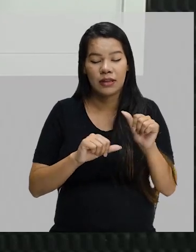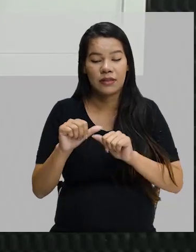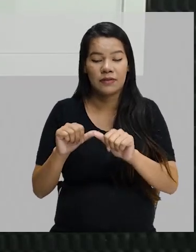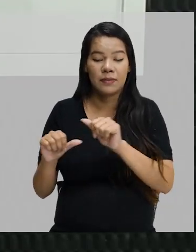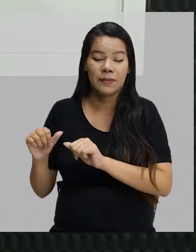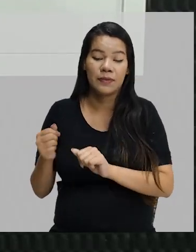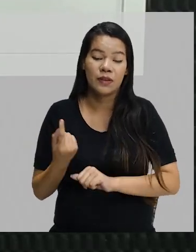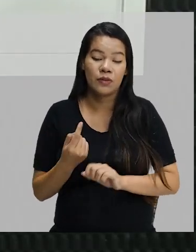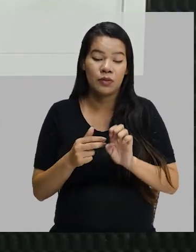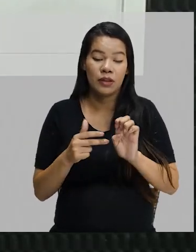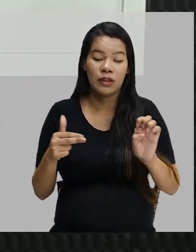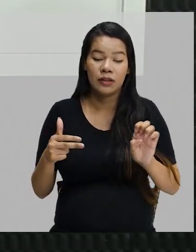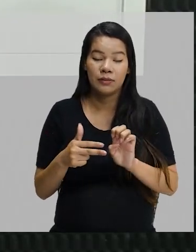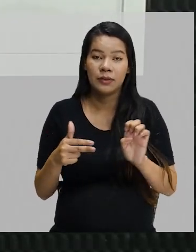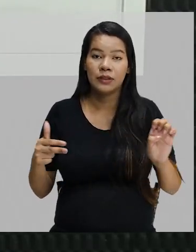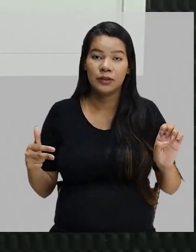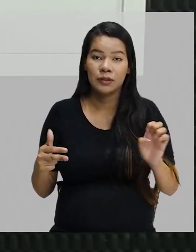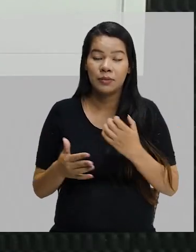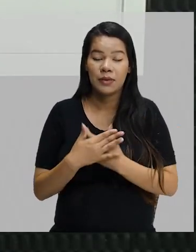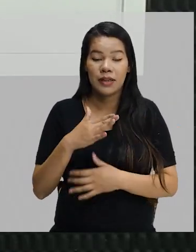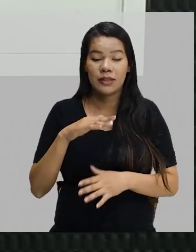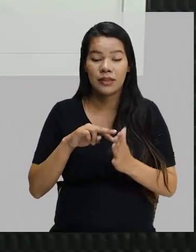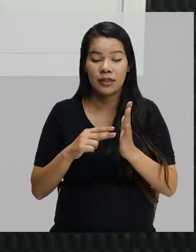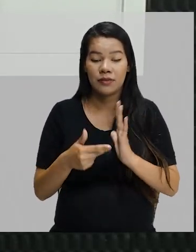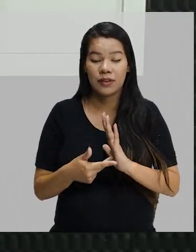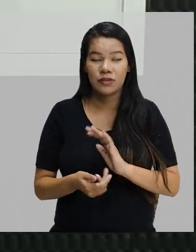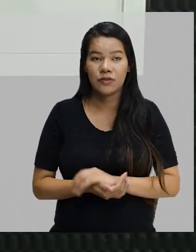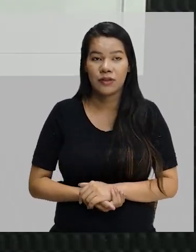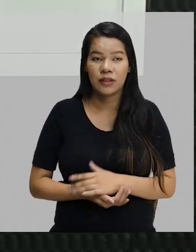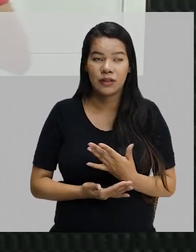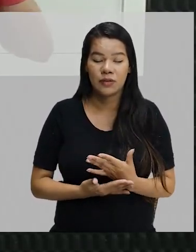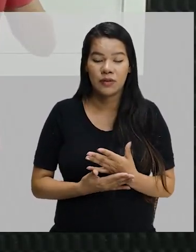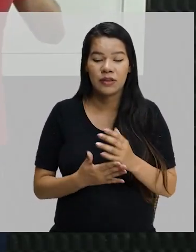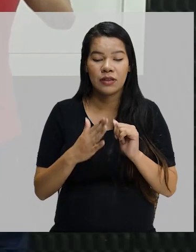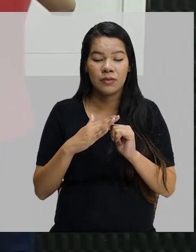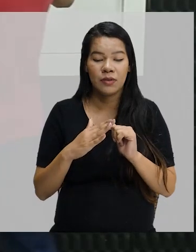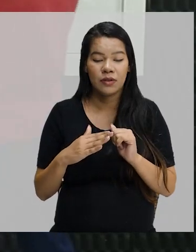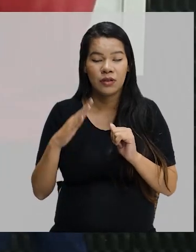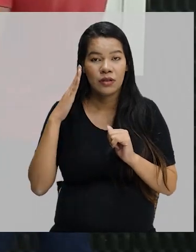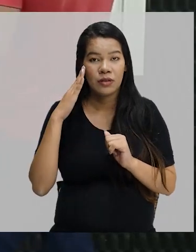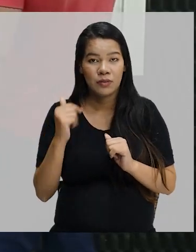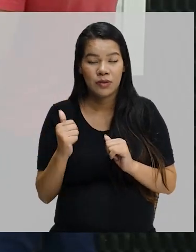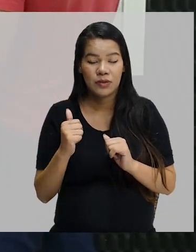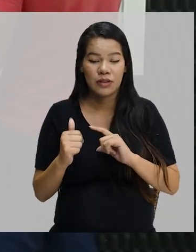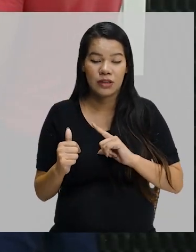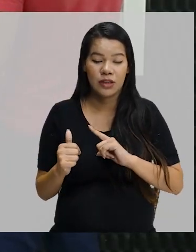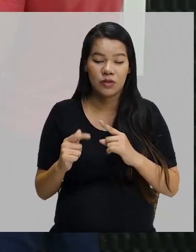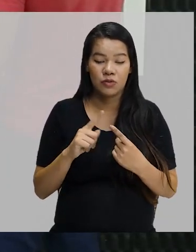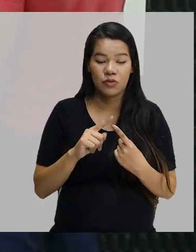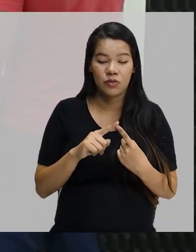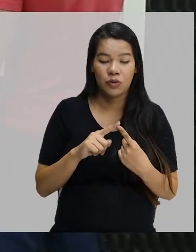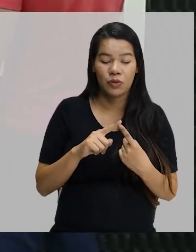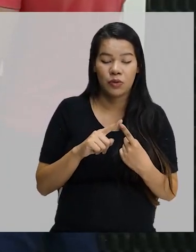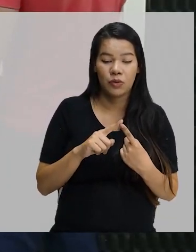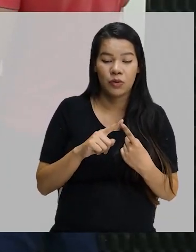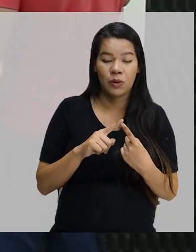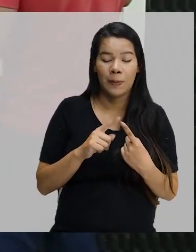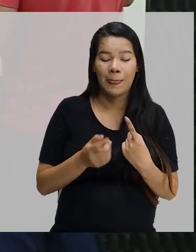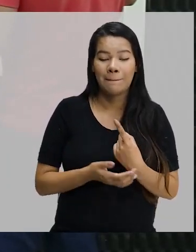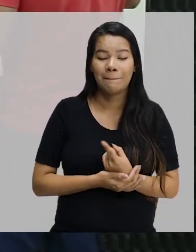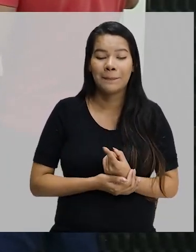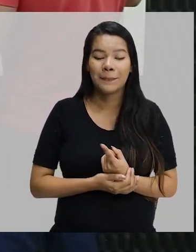investigação, ok? Esse processo de investigação, esse processo heurístico, esse processo de busca, é um processo natural,